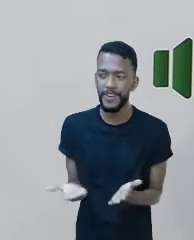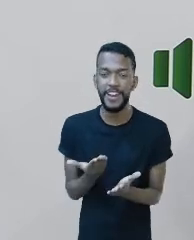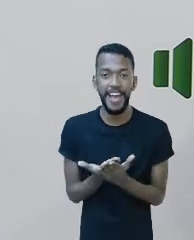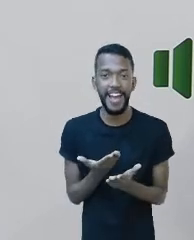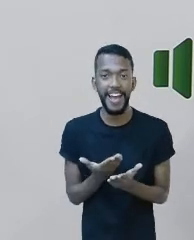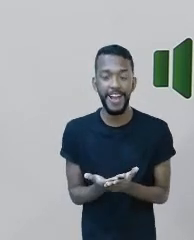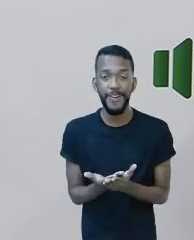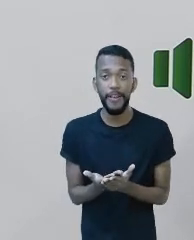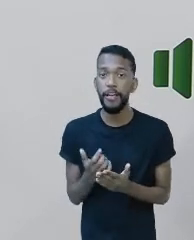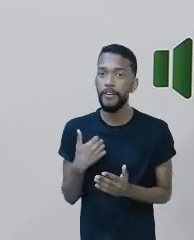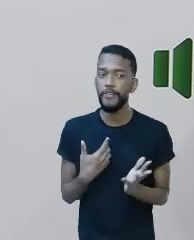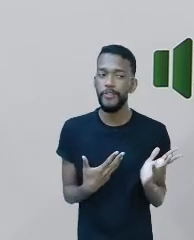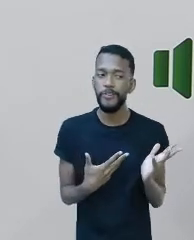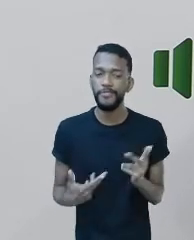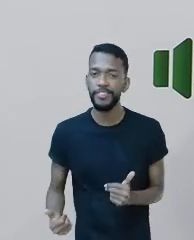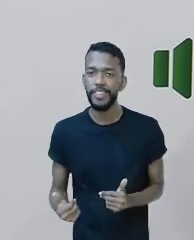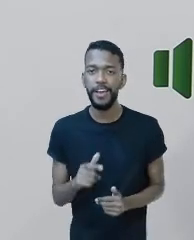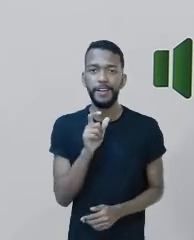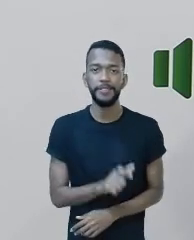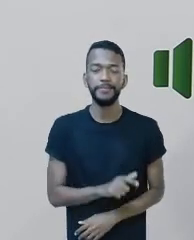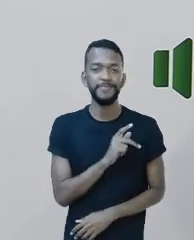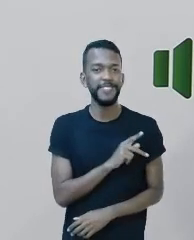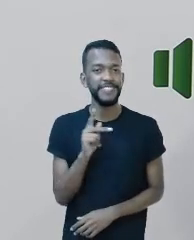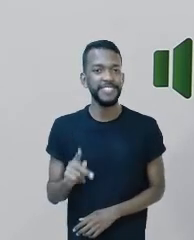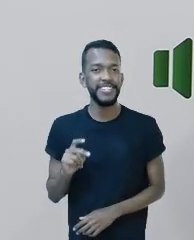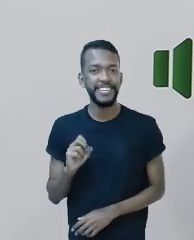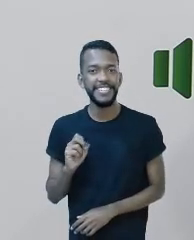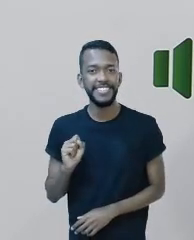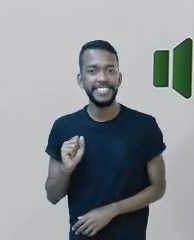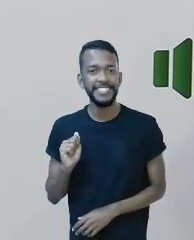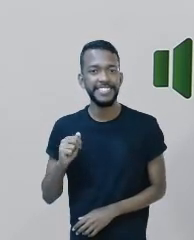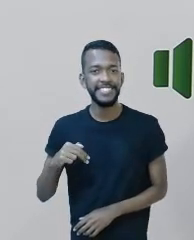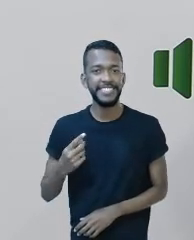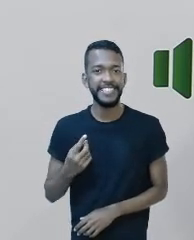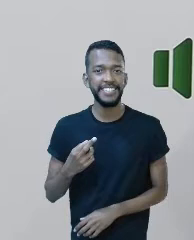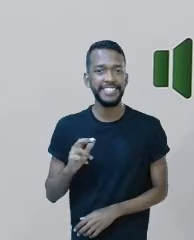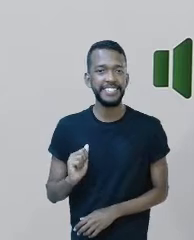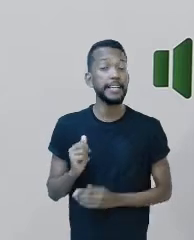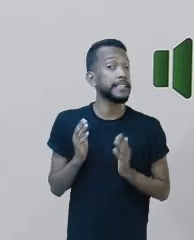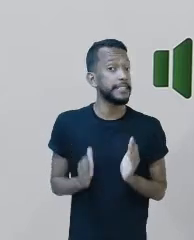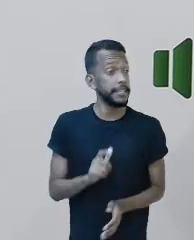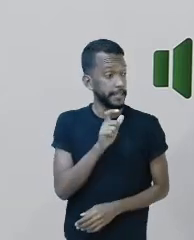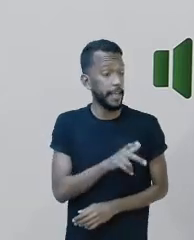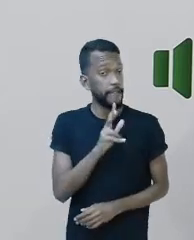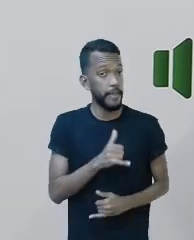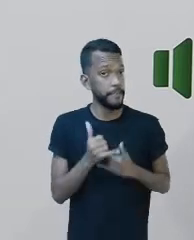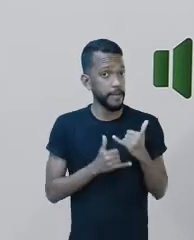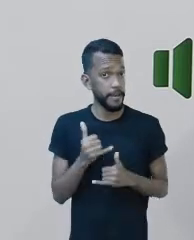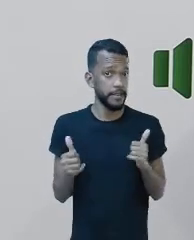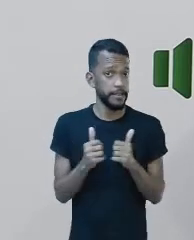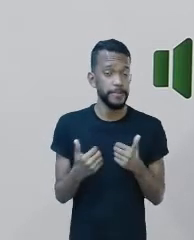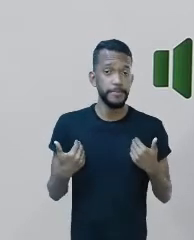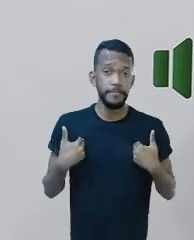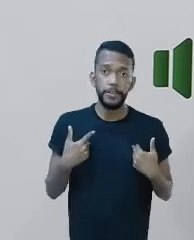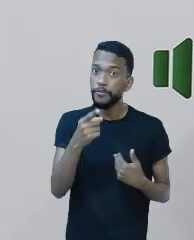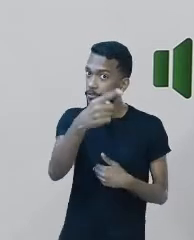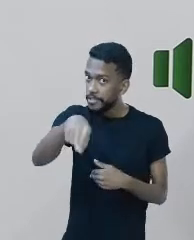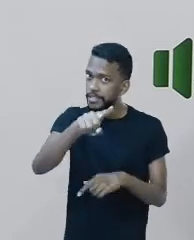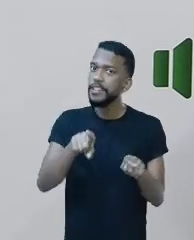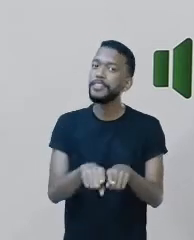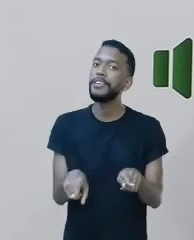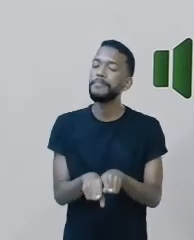aula, eu vou convidar a professora Sandra Duarte. Ela vai brincar comigo e vocês também, tá